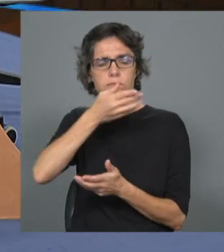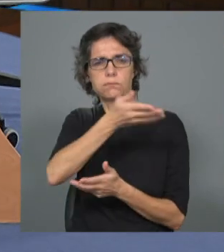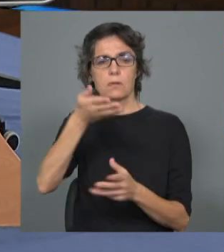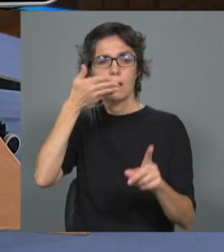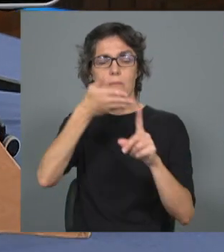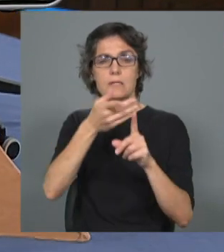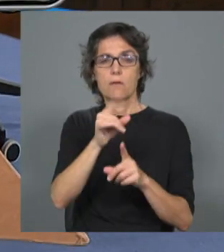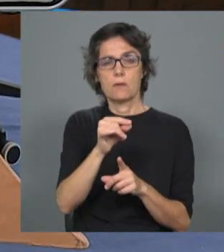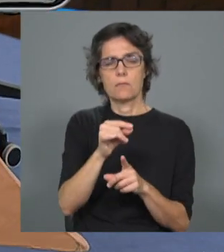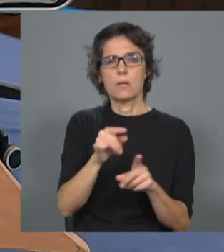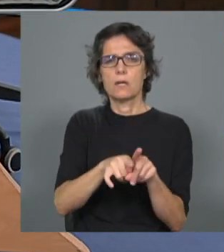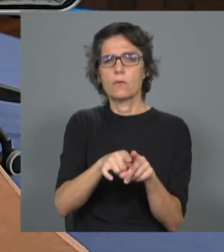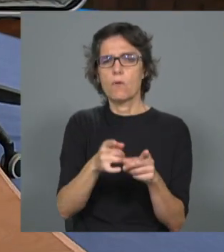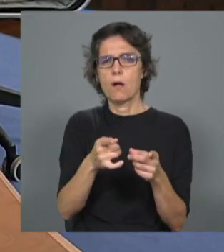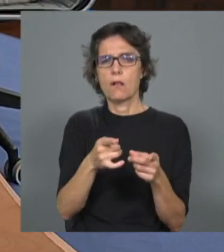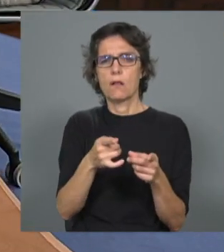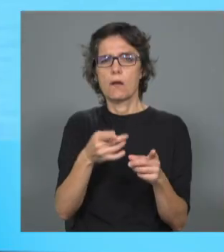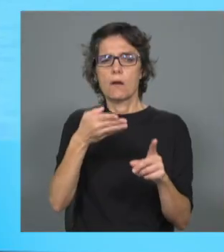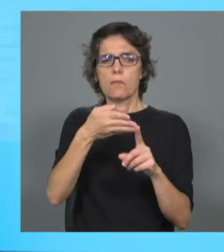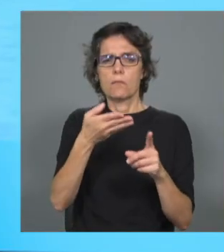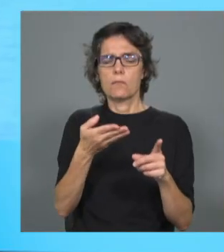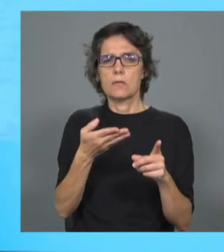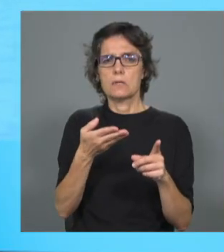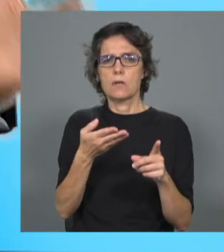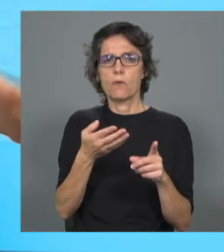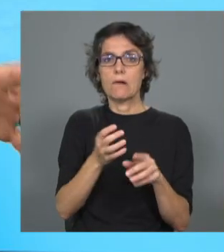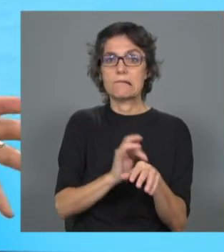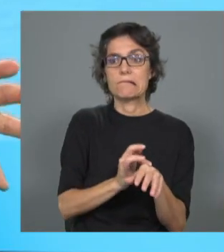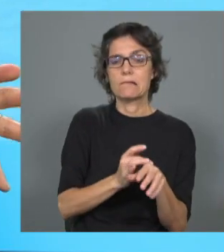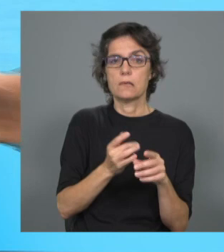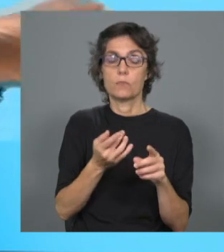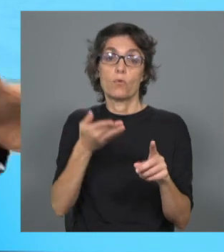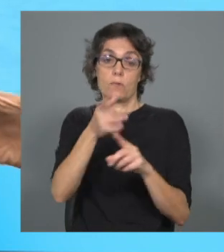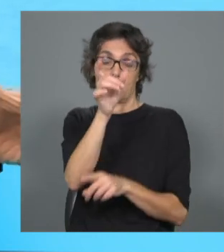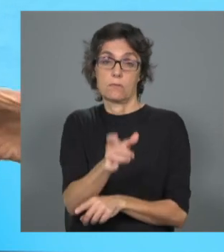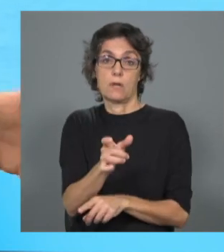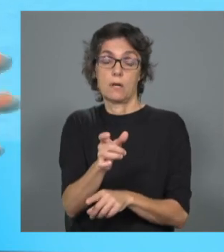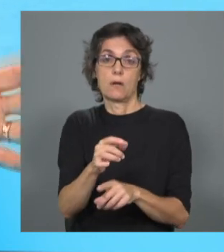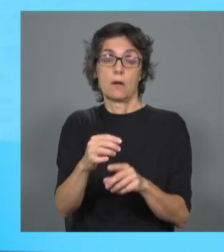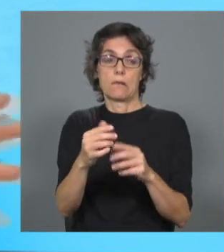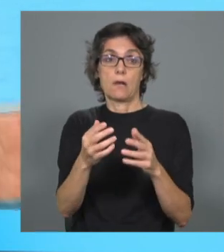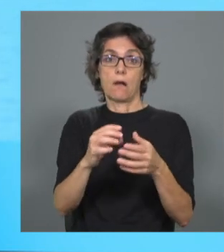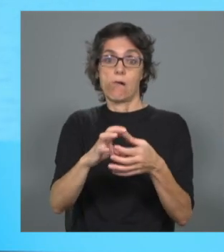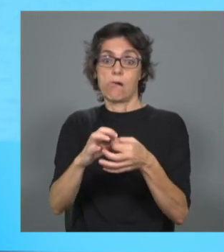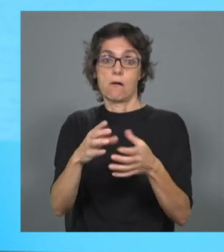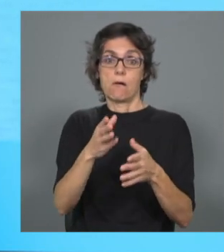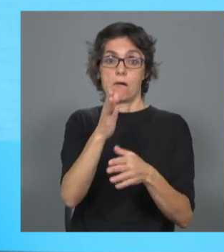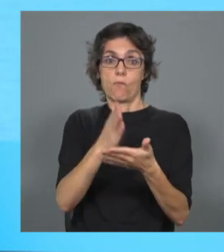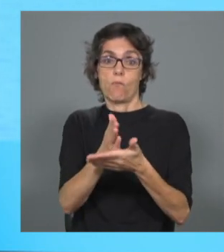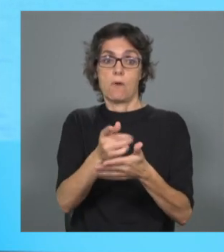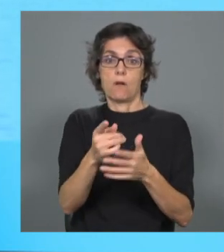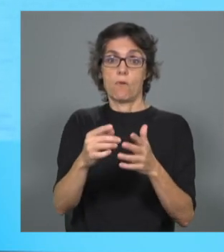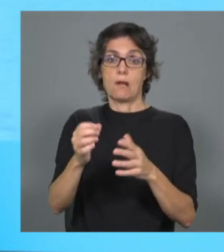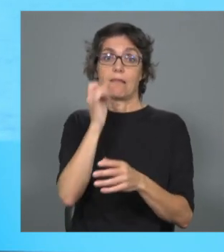sensibilidade, não é? Porque Sim. Tantas vezes o missionário está ali entre os poderosos do lugar, não é? E a fazer uma certa ponte com os